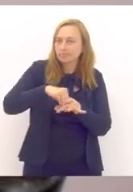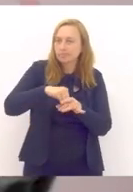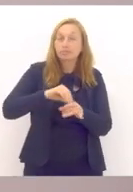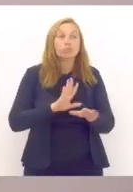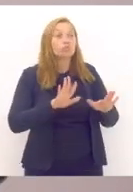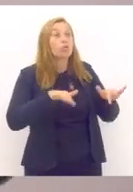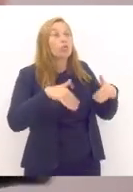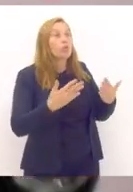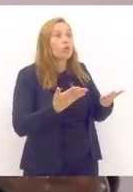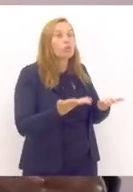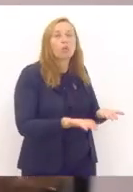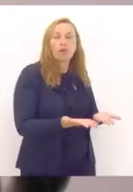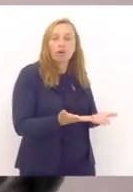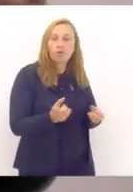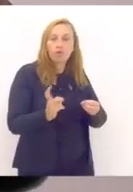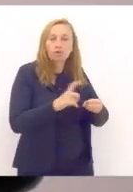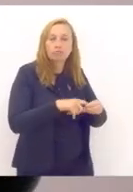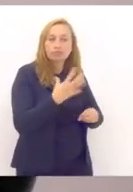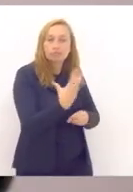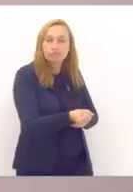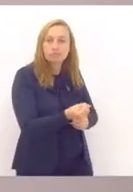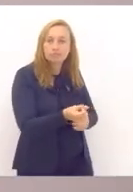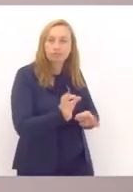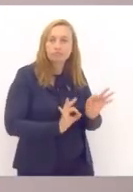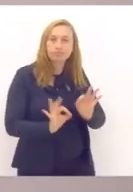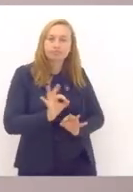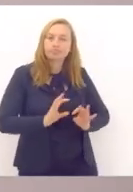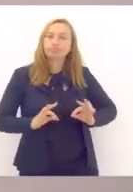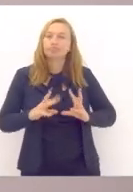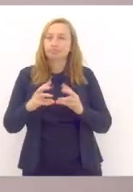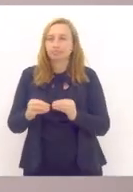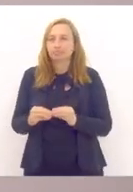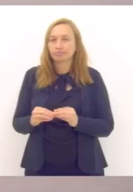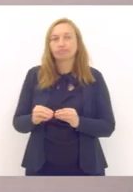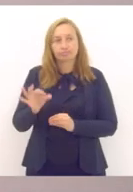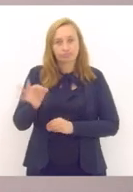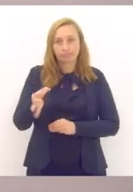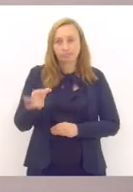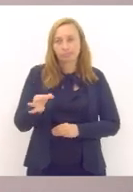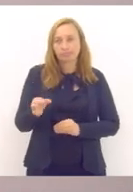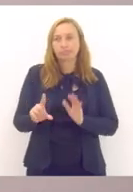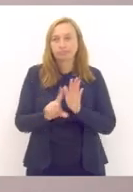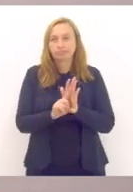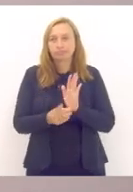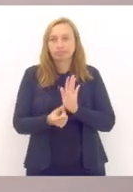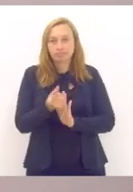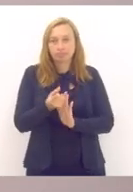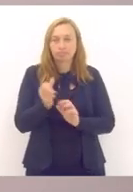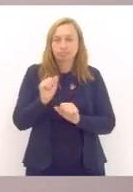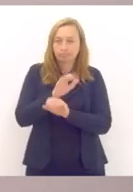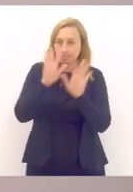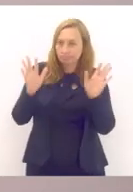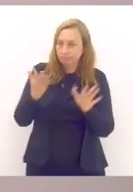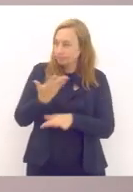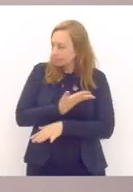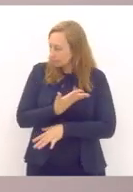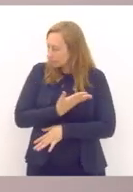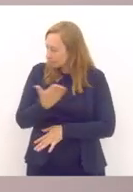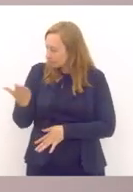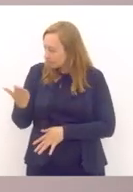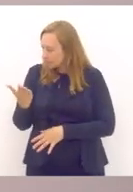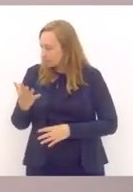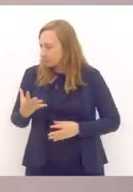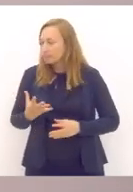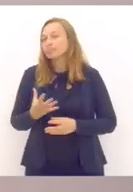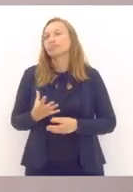qual convênio nós iríamos aderir, para preparar isso tudo. Previmos isso, de fato, na LDO, é bom deixar claro para os nossos colegas aqui do Tribunal de Contas,